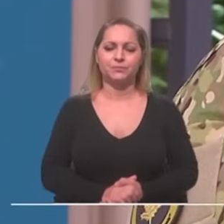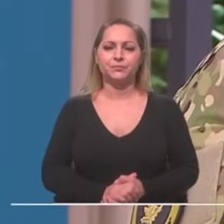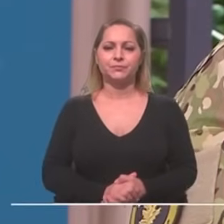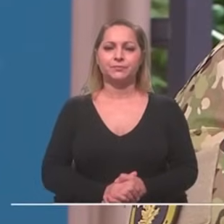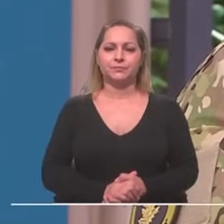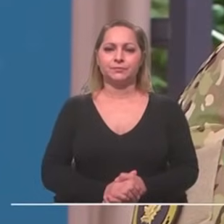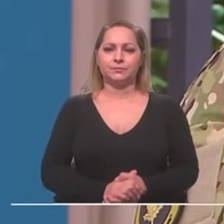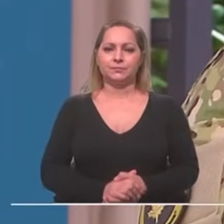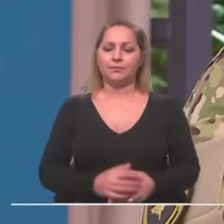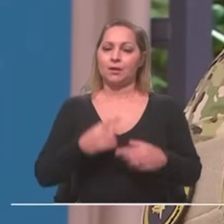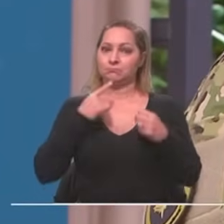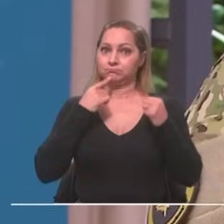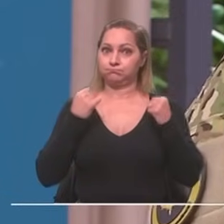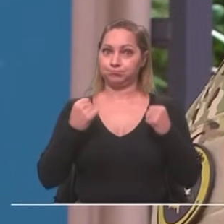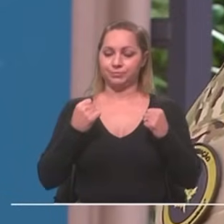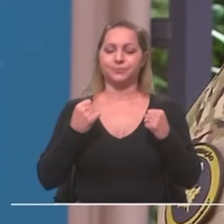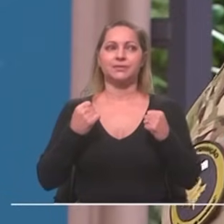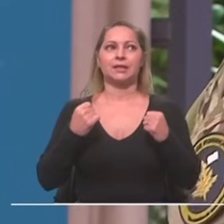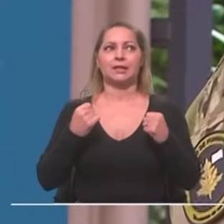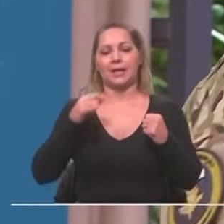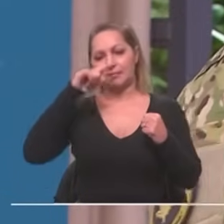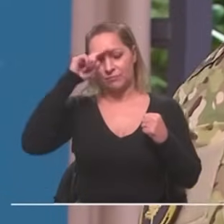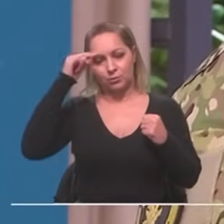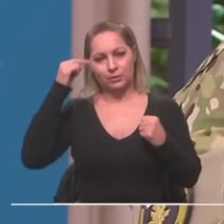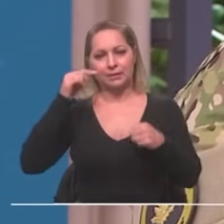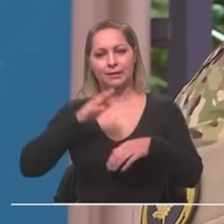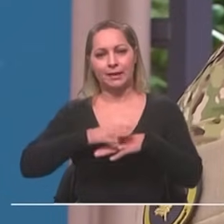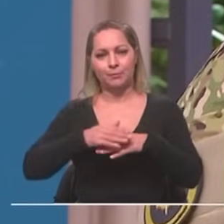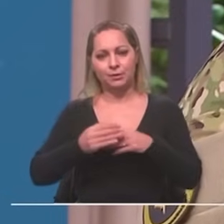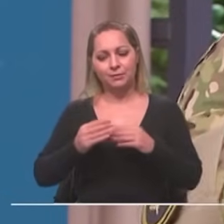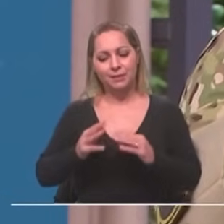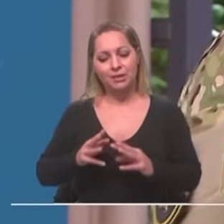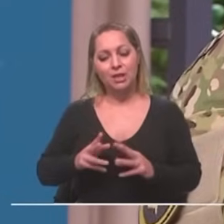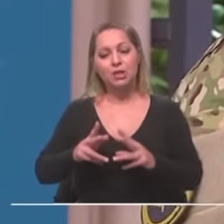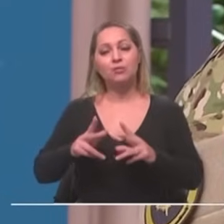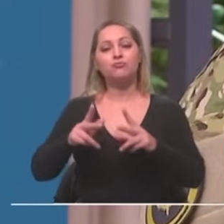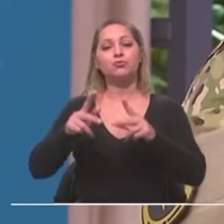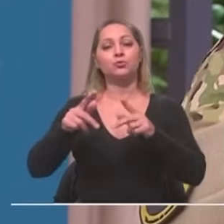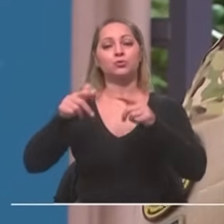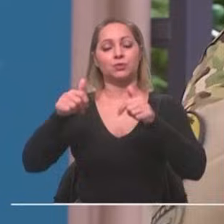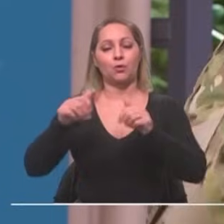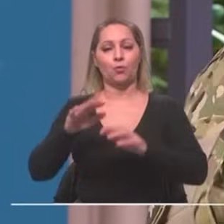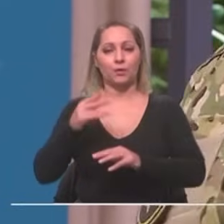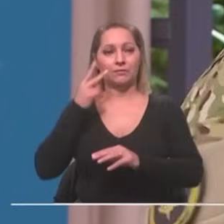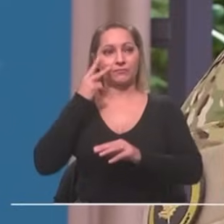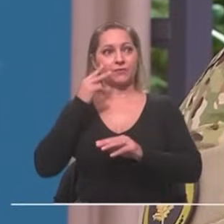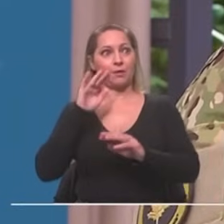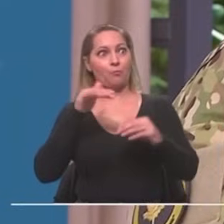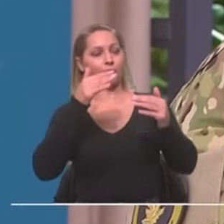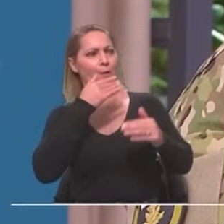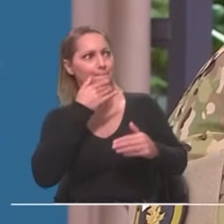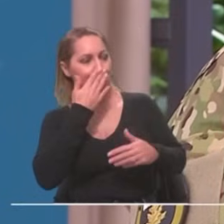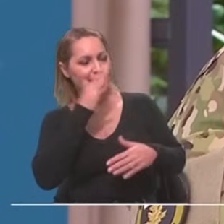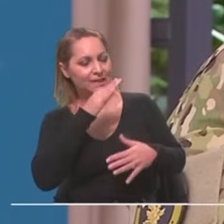dureza tem muito a ver com esta progressividade. Por vezes, quando vemos por fora, parece algo extremamente